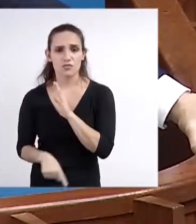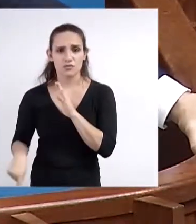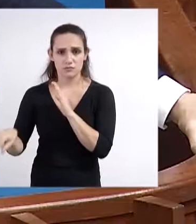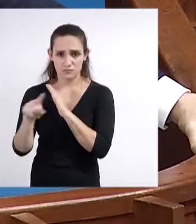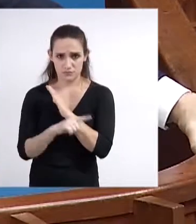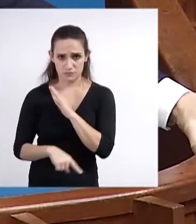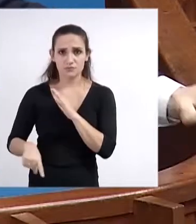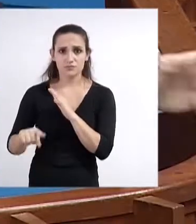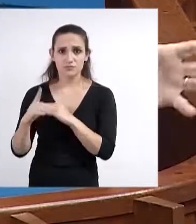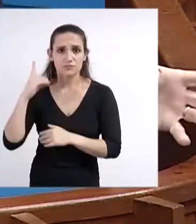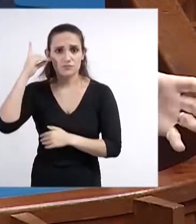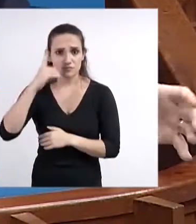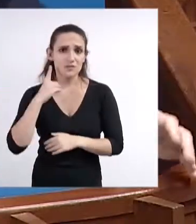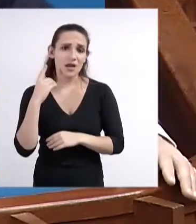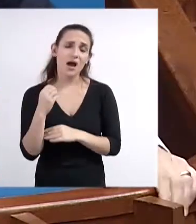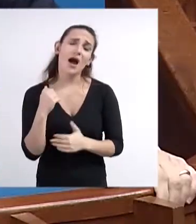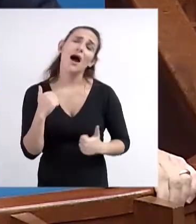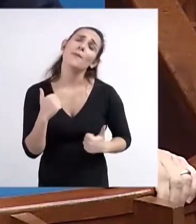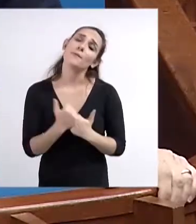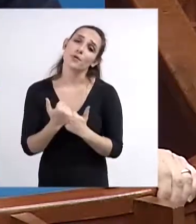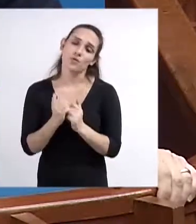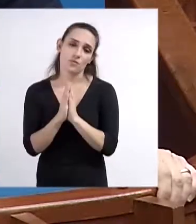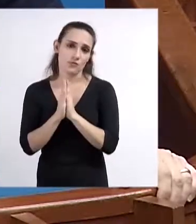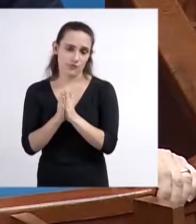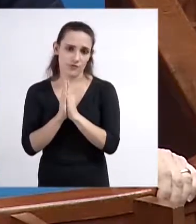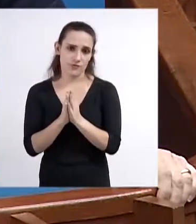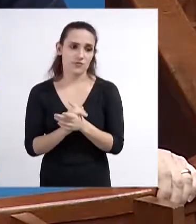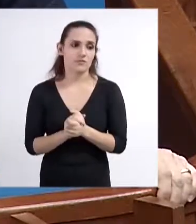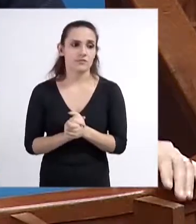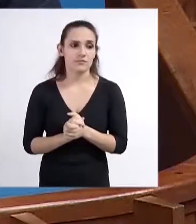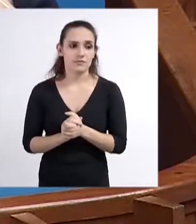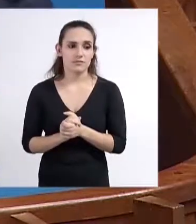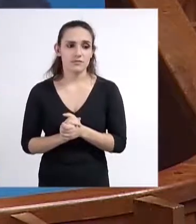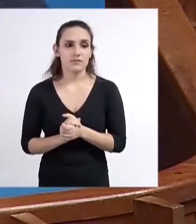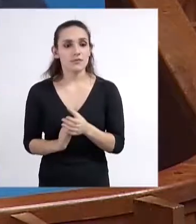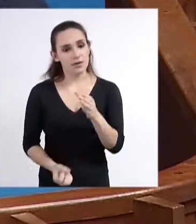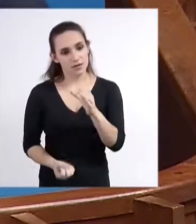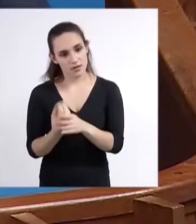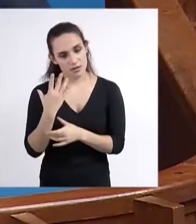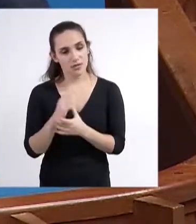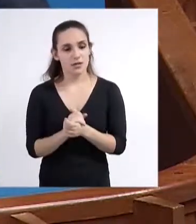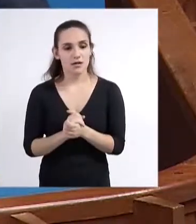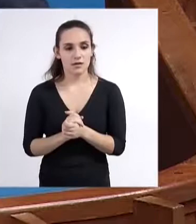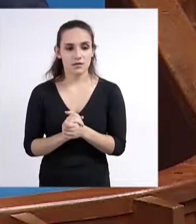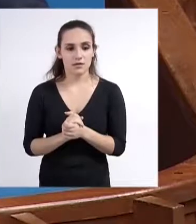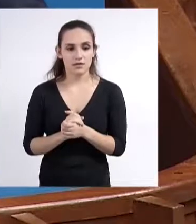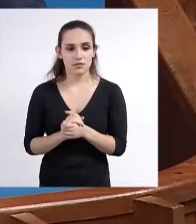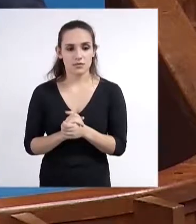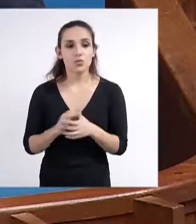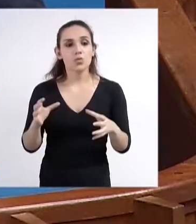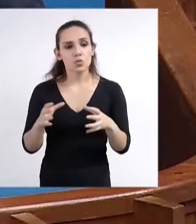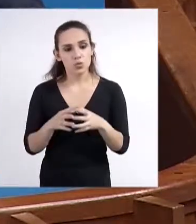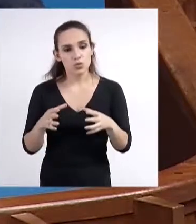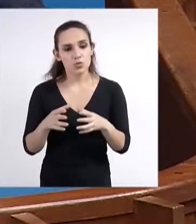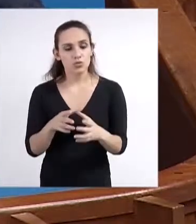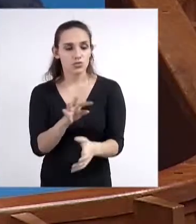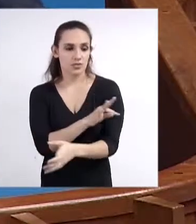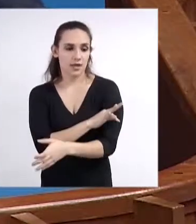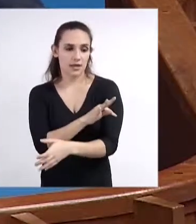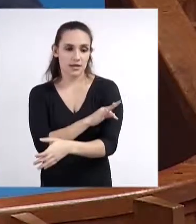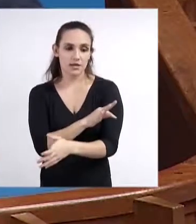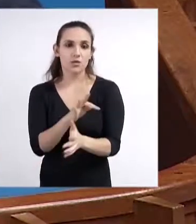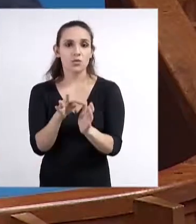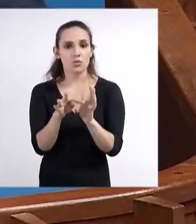deputados o apoio para que nós possamos criar essa comissão